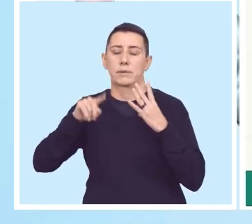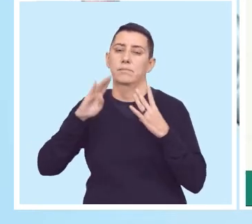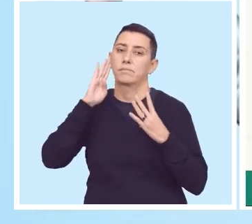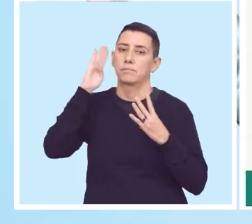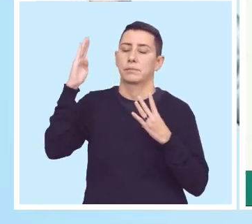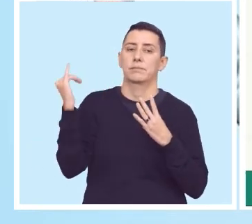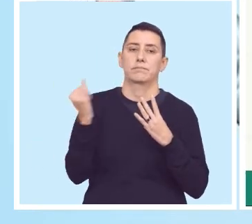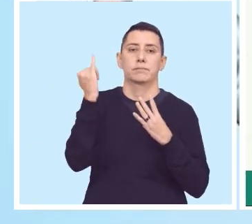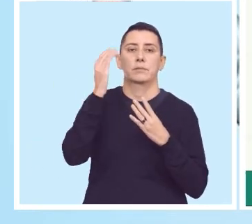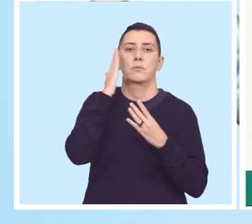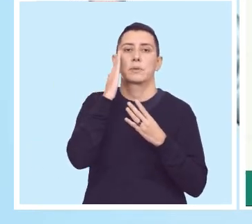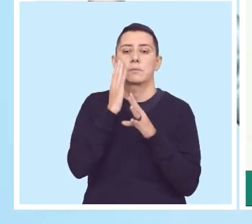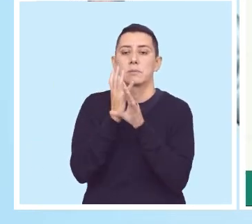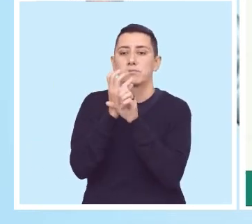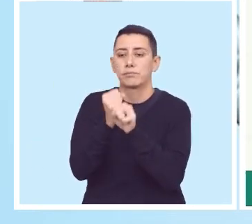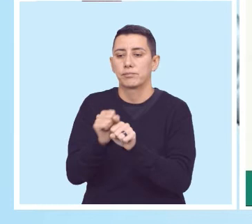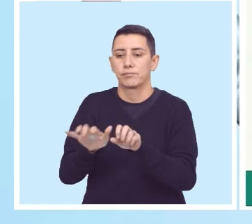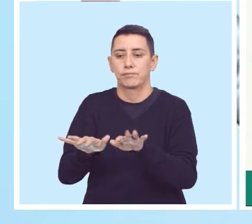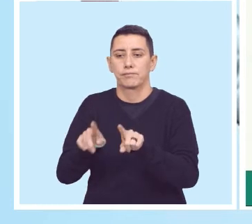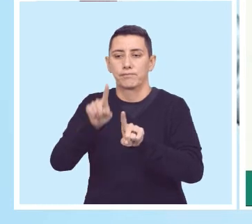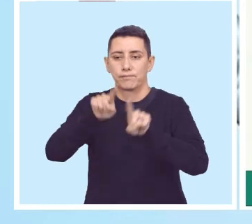de visão computacional.